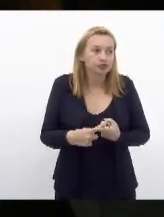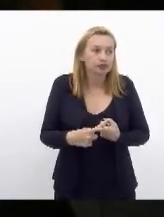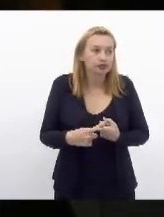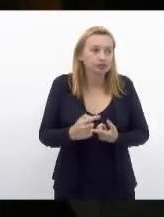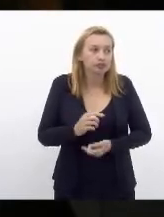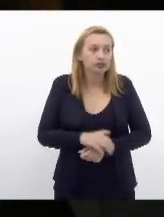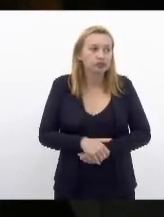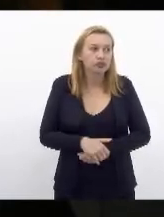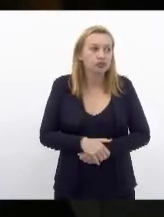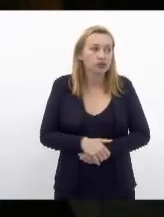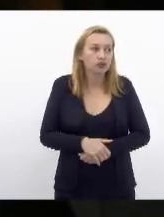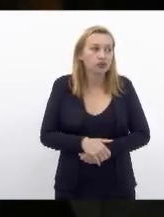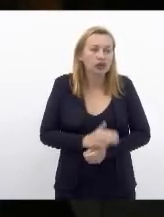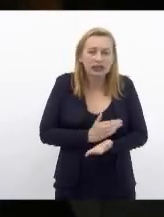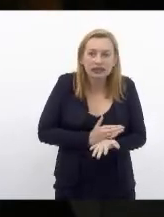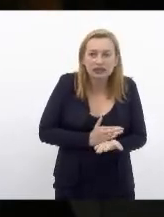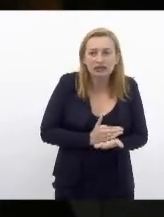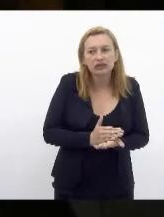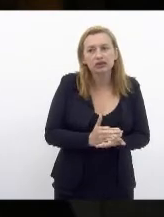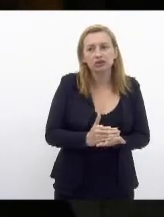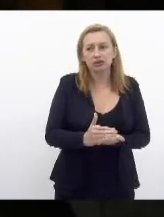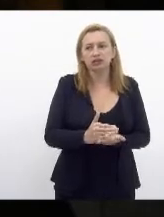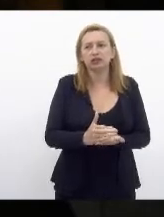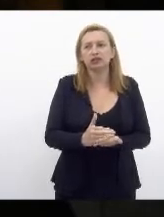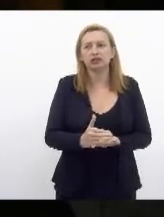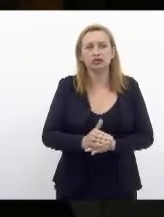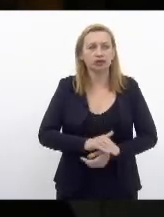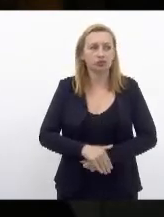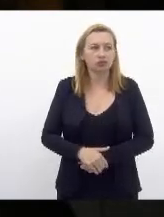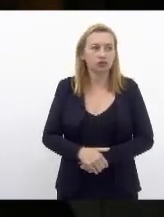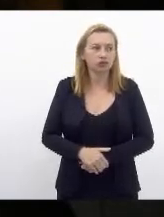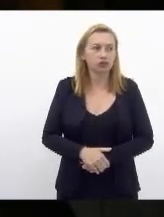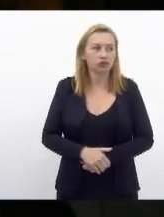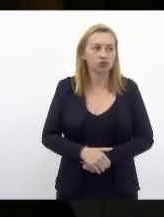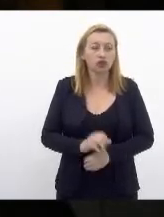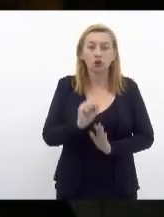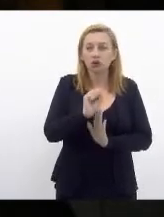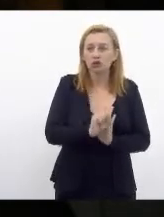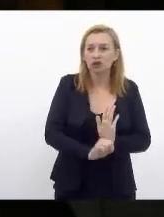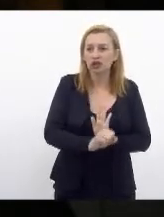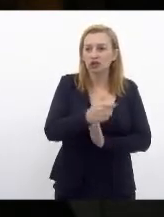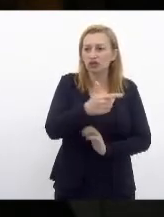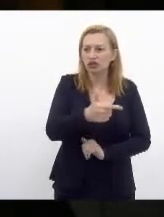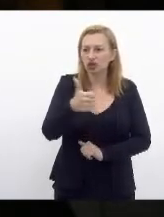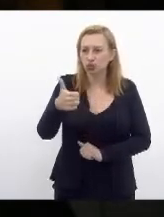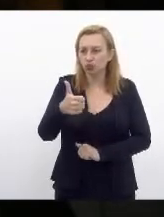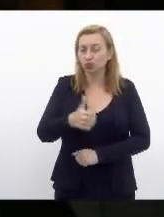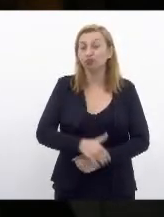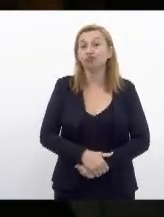estamos iniciando, né, o século XXI,